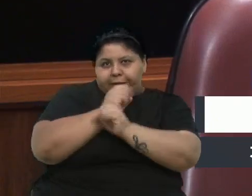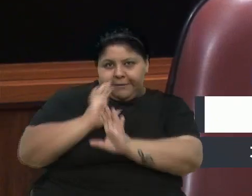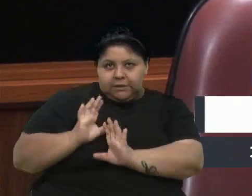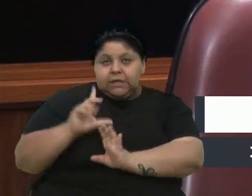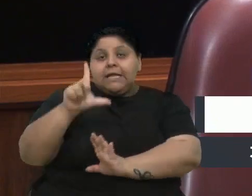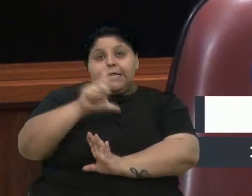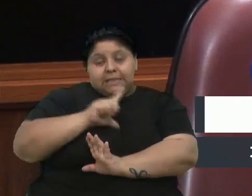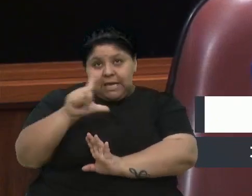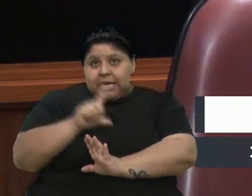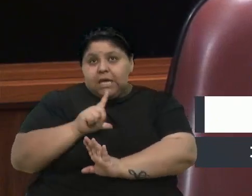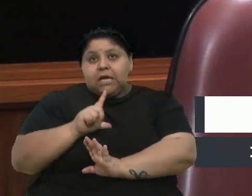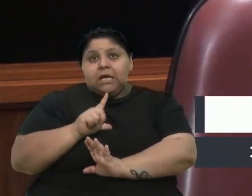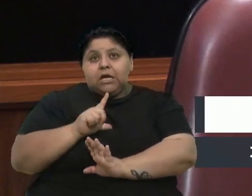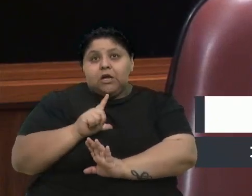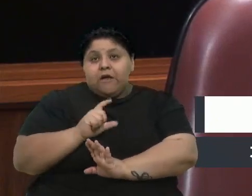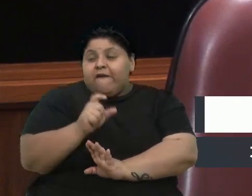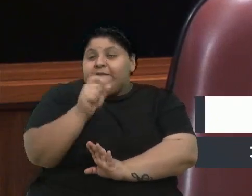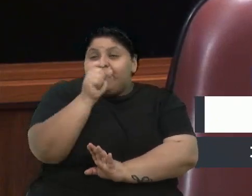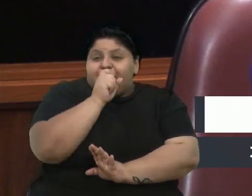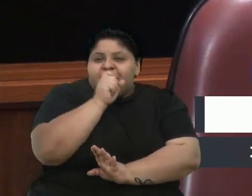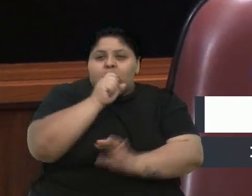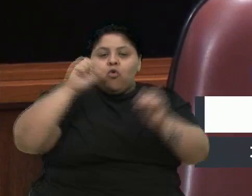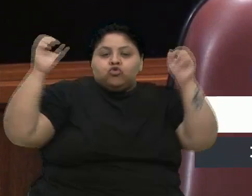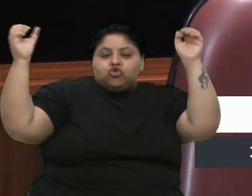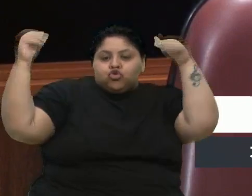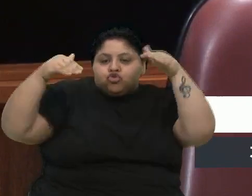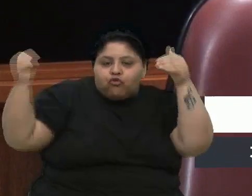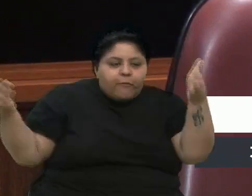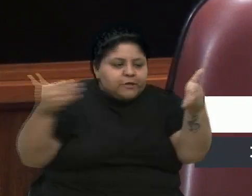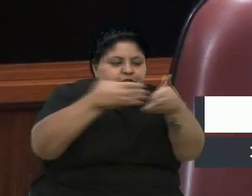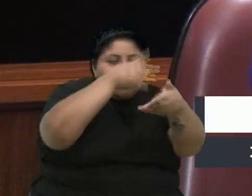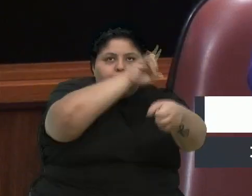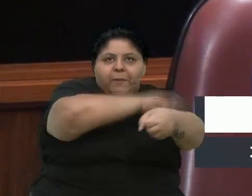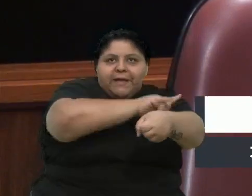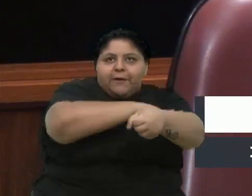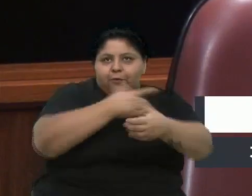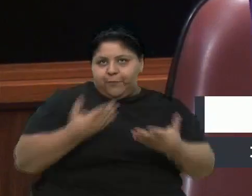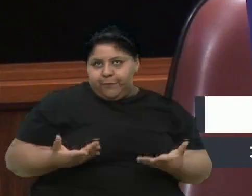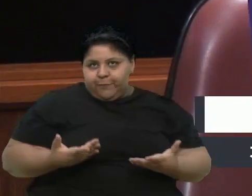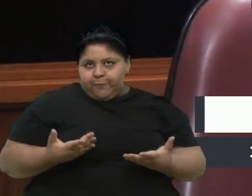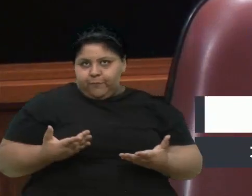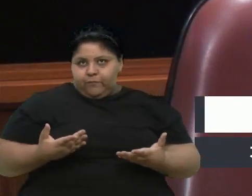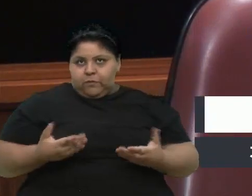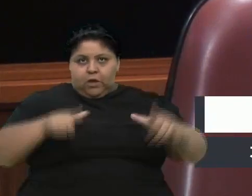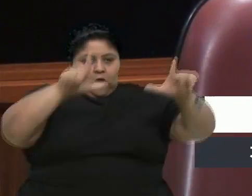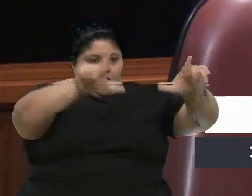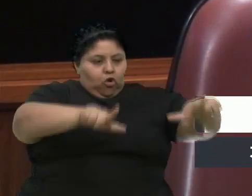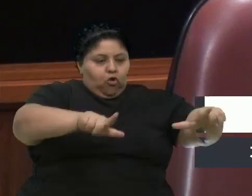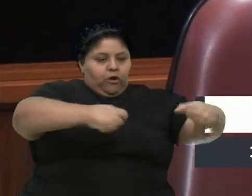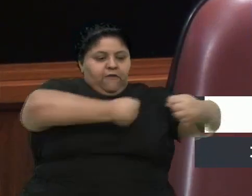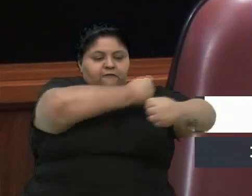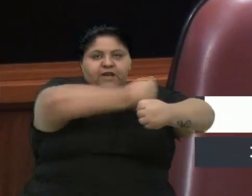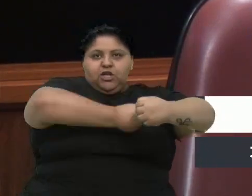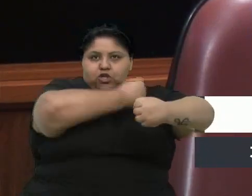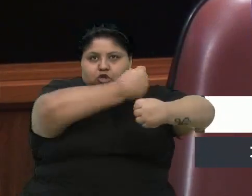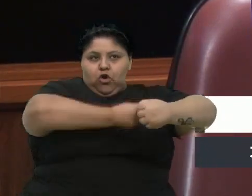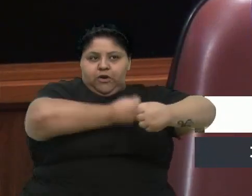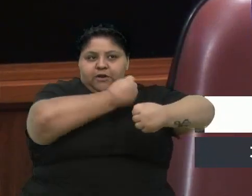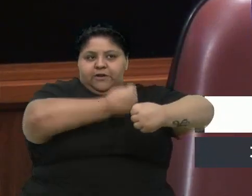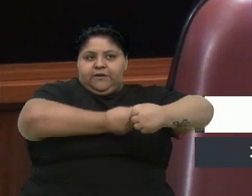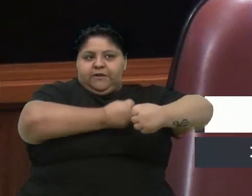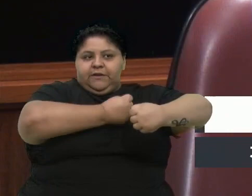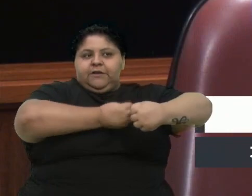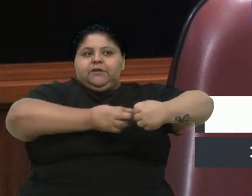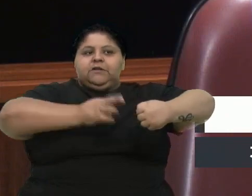que pegar frio, chuva, para ir ao banheiro. O refeitório naquela escola é uma